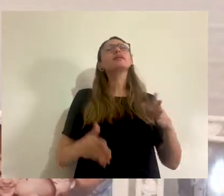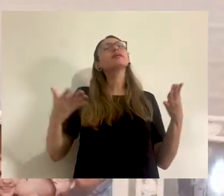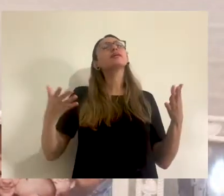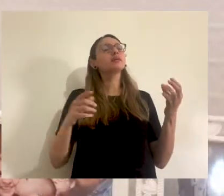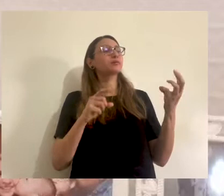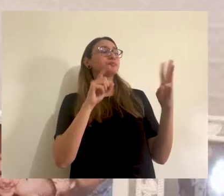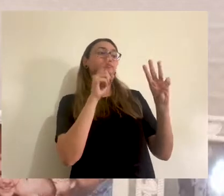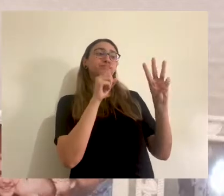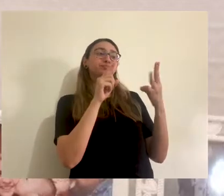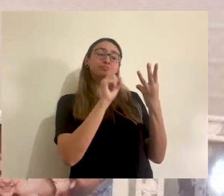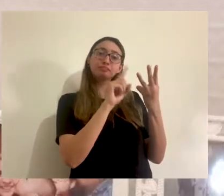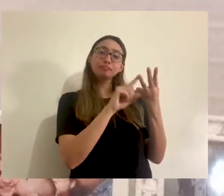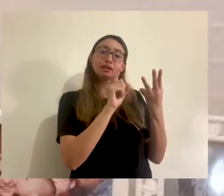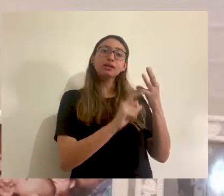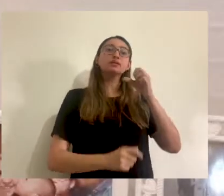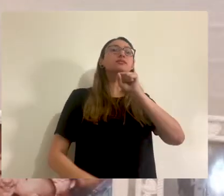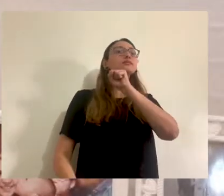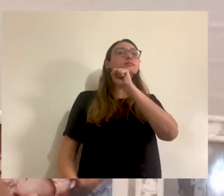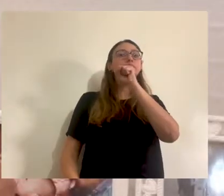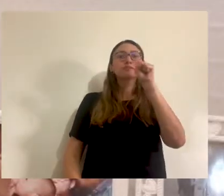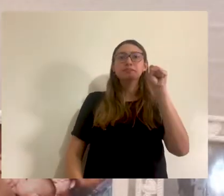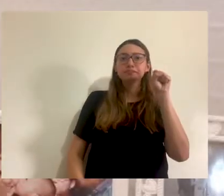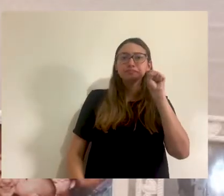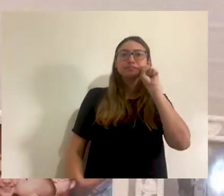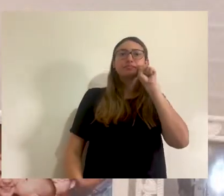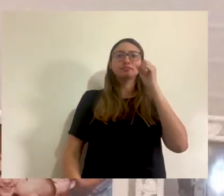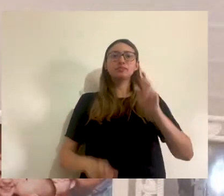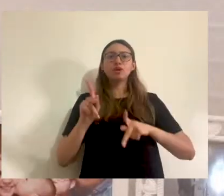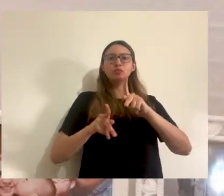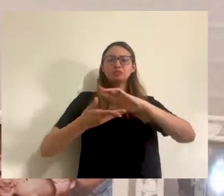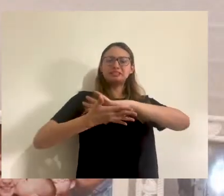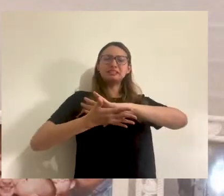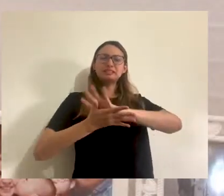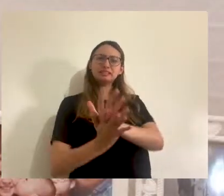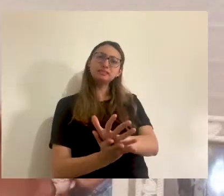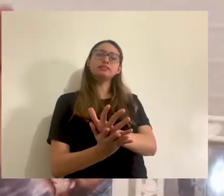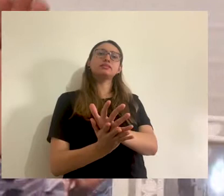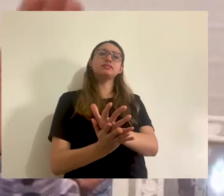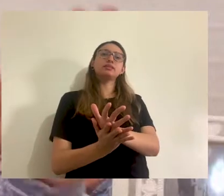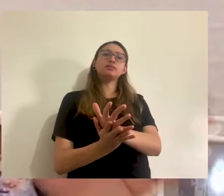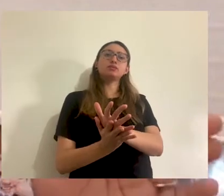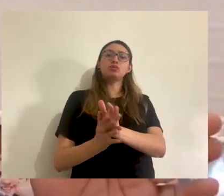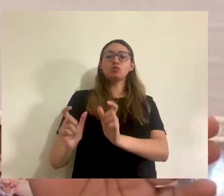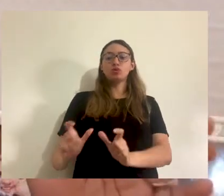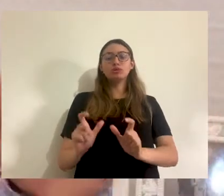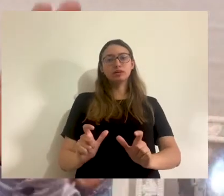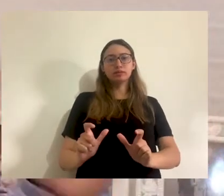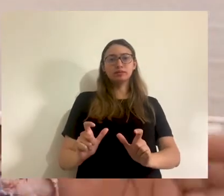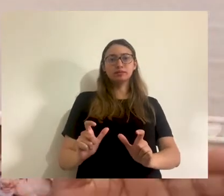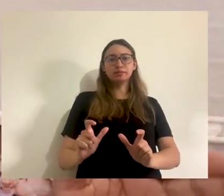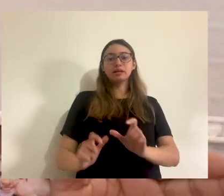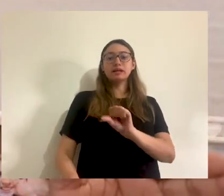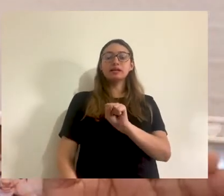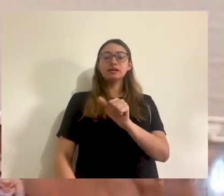samaritanos? Os samaritanos constituíam um povo discriminado pelos judeus pela sua origem. Eles habitavam a região de Samaria,